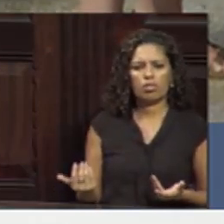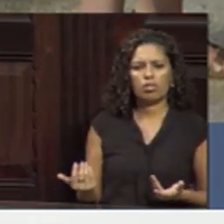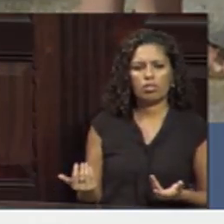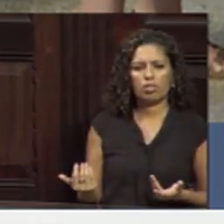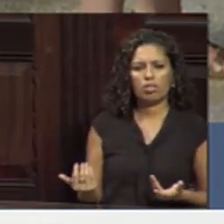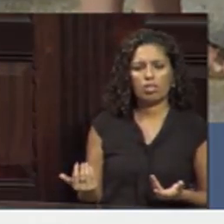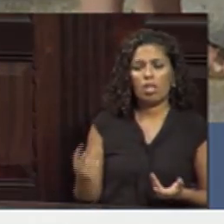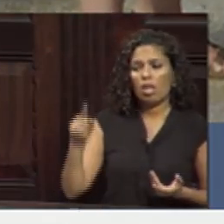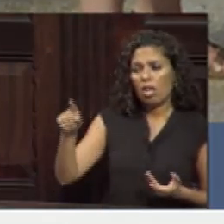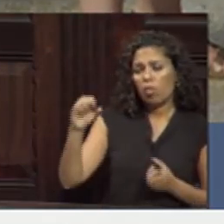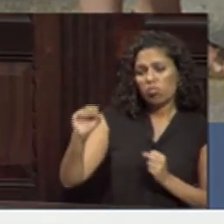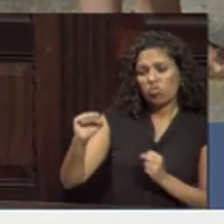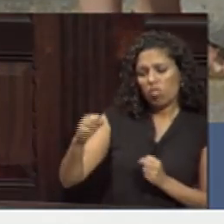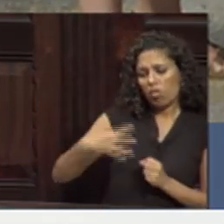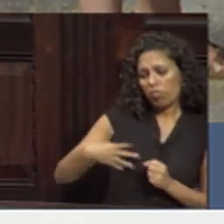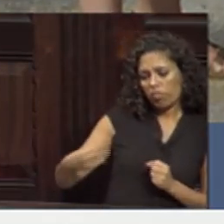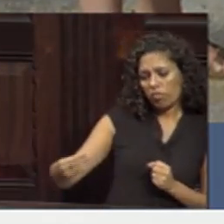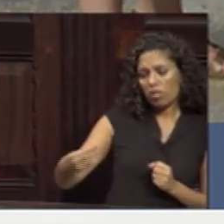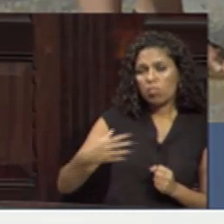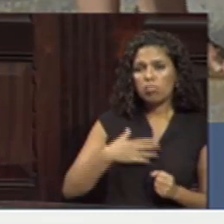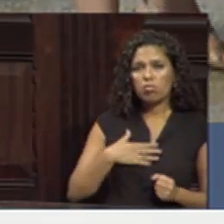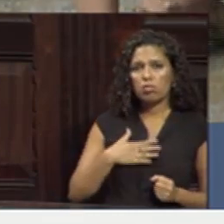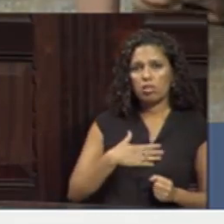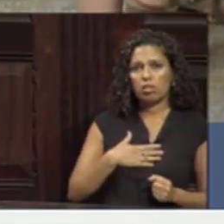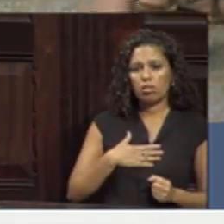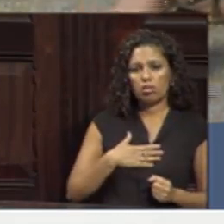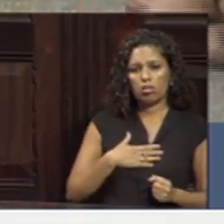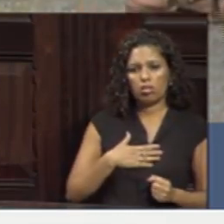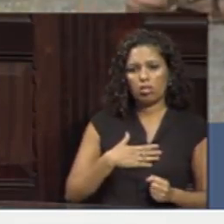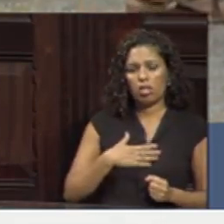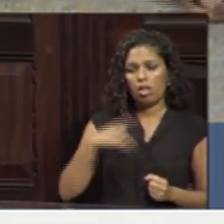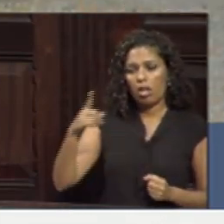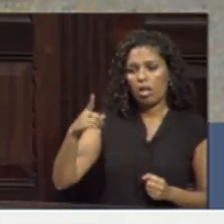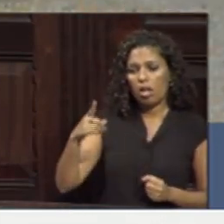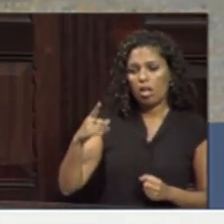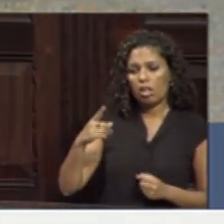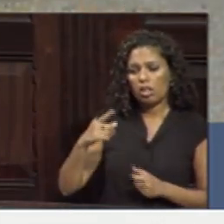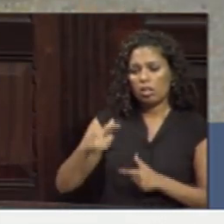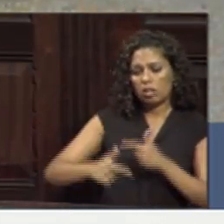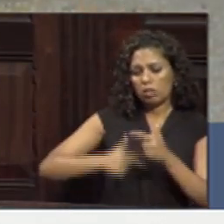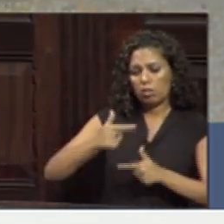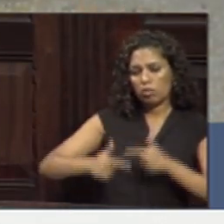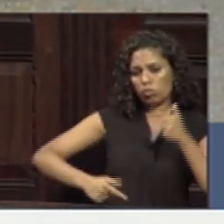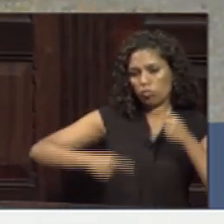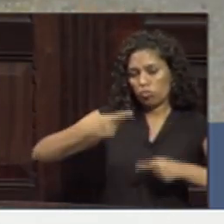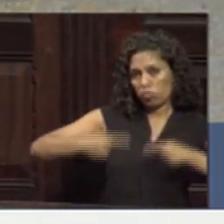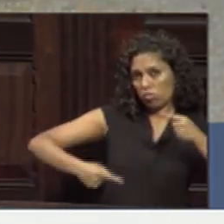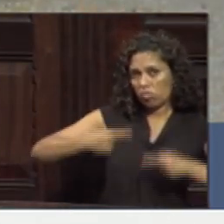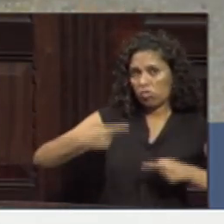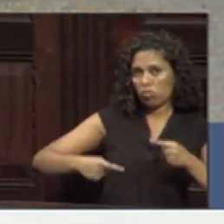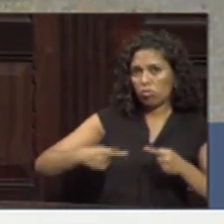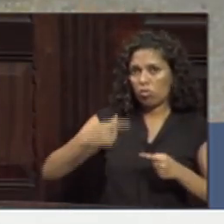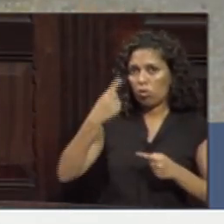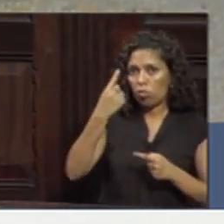podia ser minha filha. Então, tinha 1 ano e 3 meses de mandato. Trabalhou muito tempo